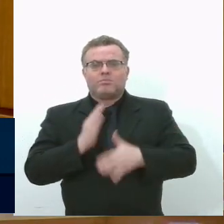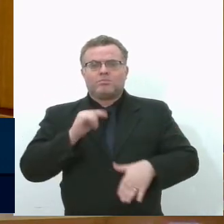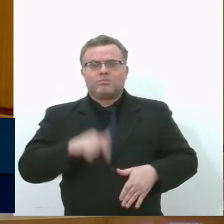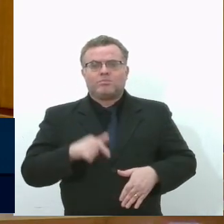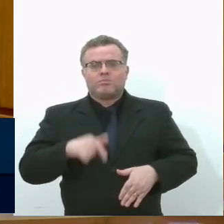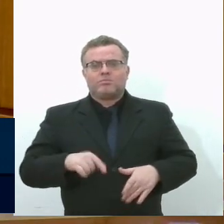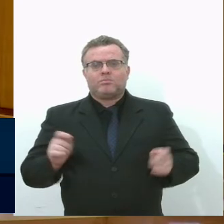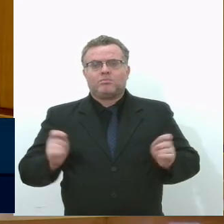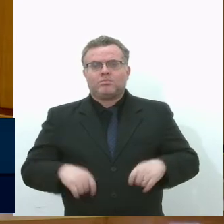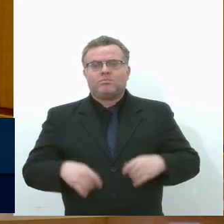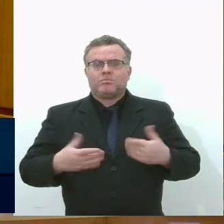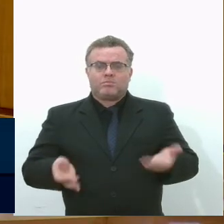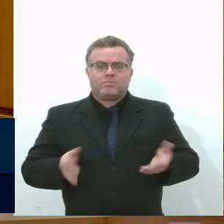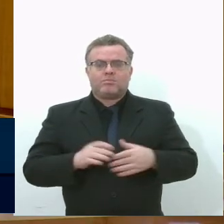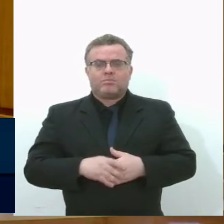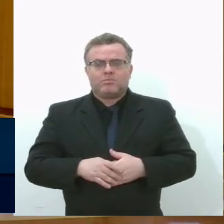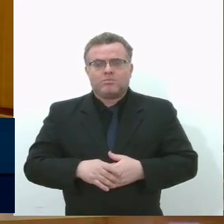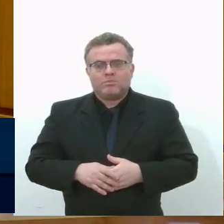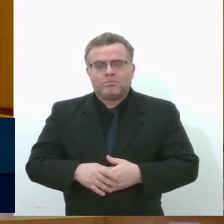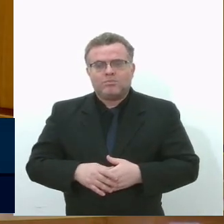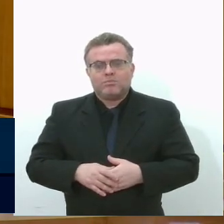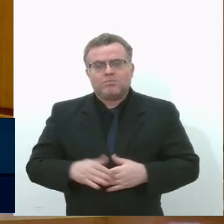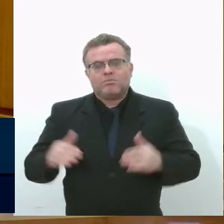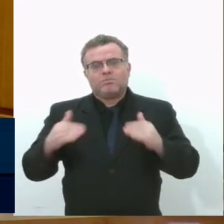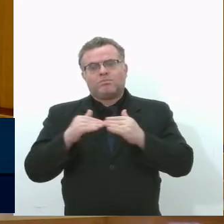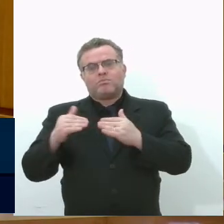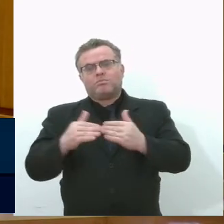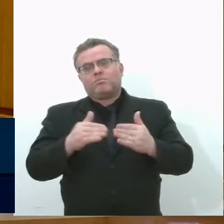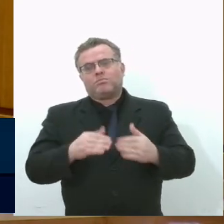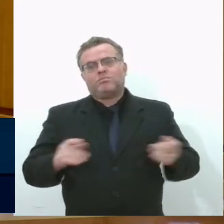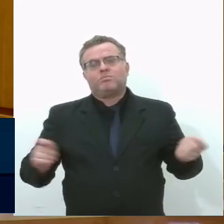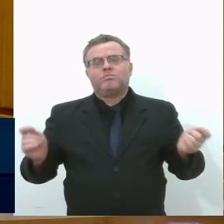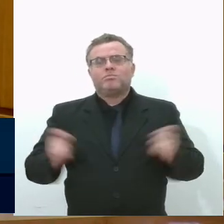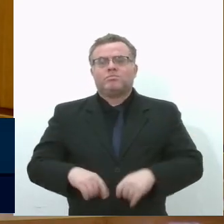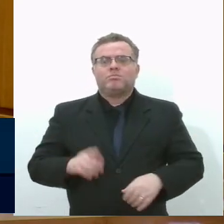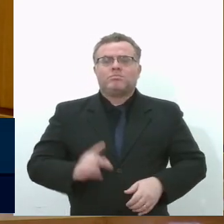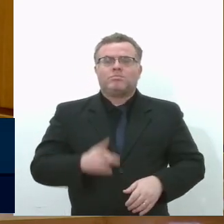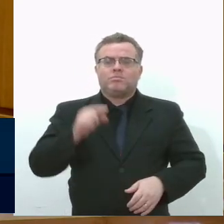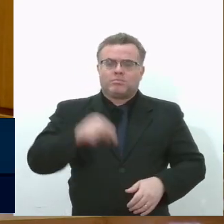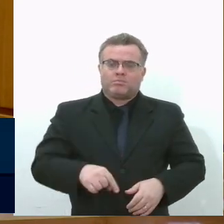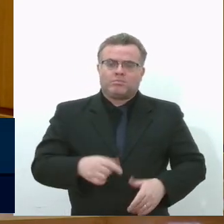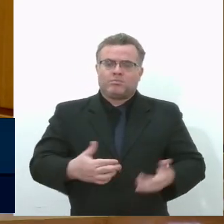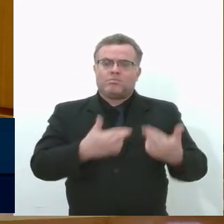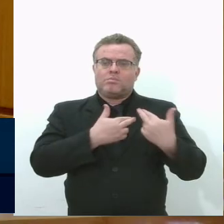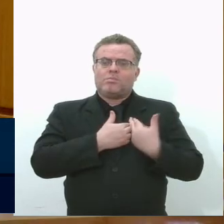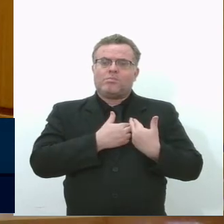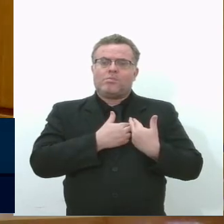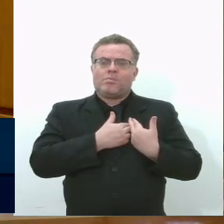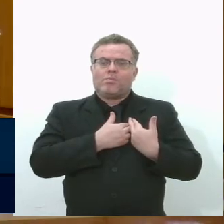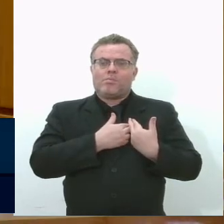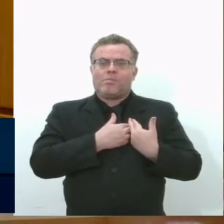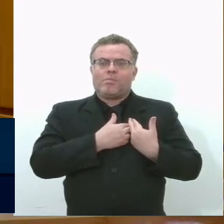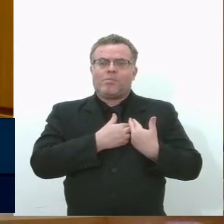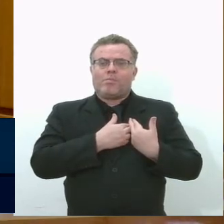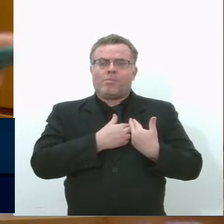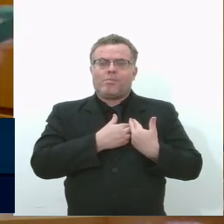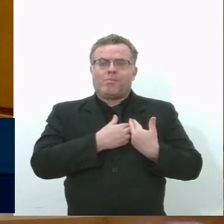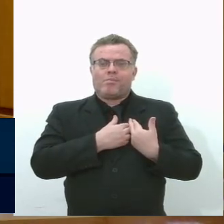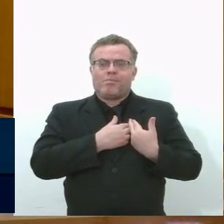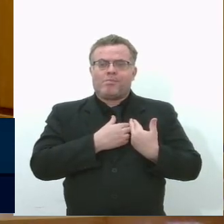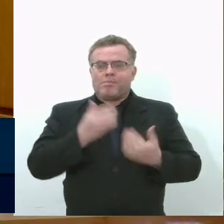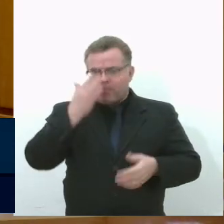plenário. Esse é o papel desta casa. Então, presidente, eu sei que Vossa Excelência tem